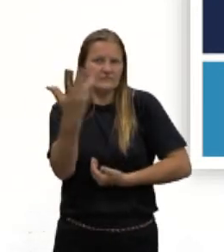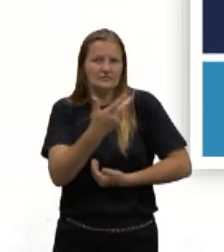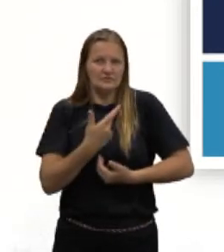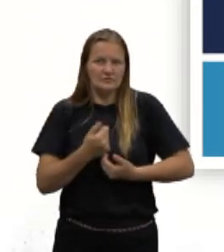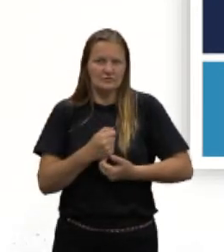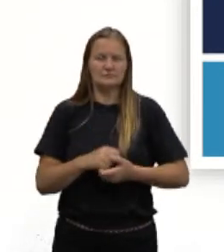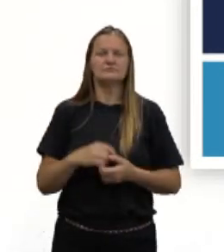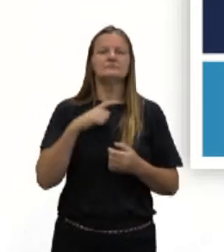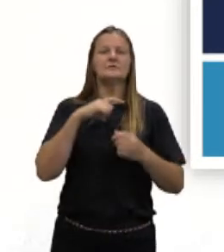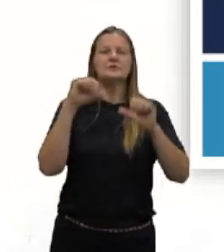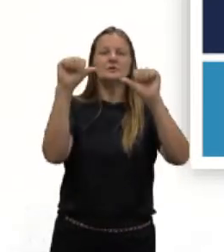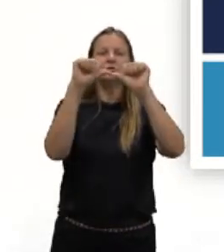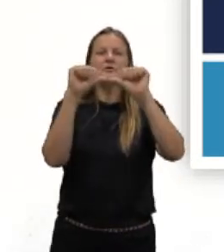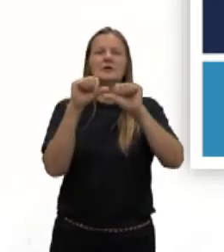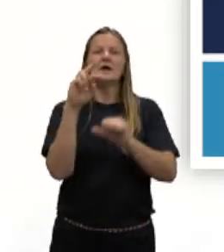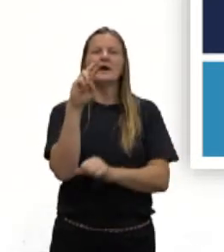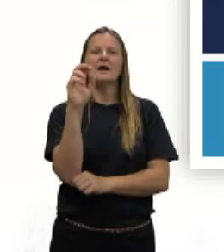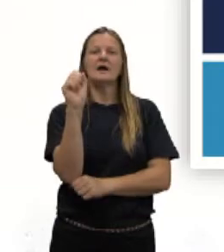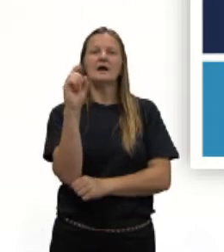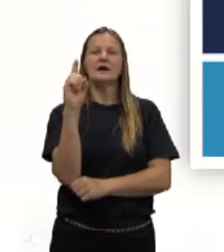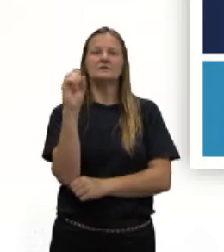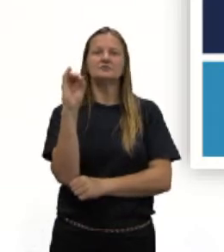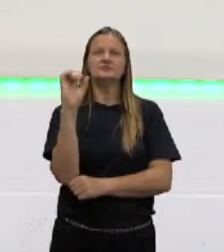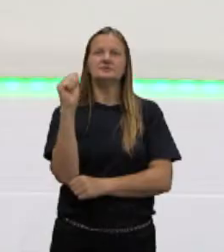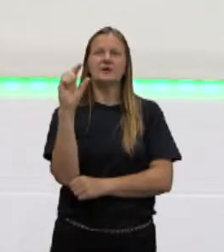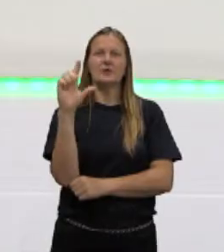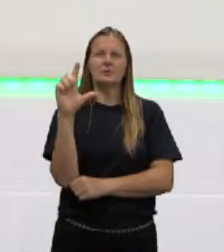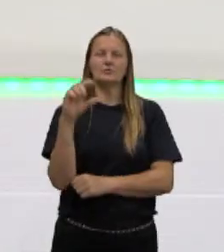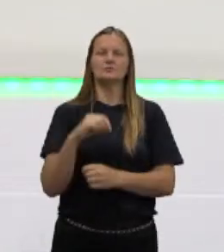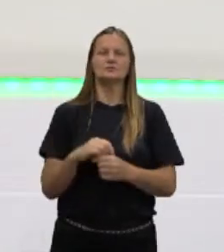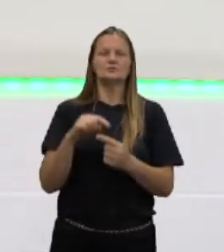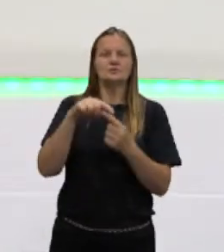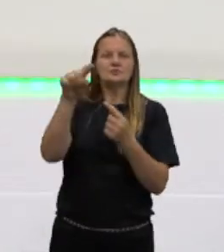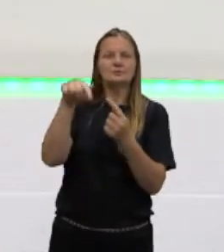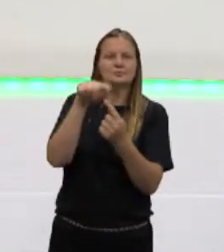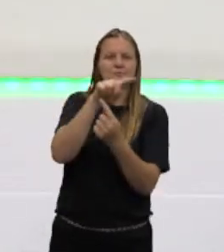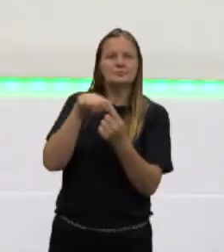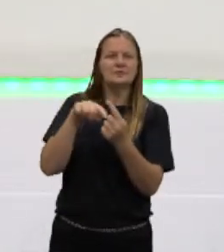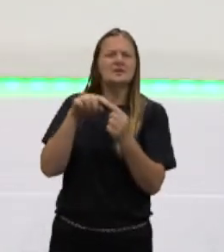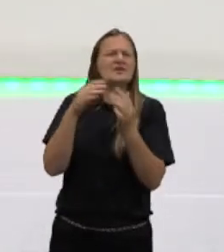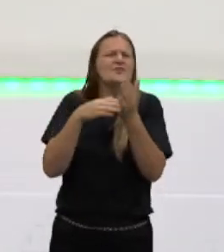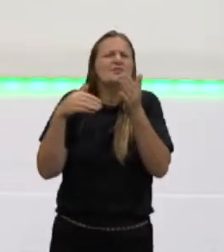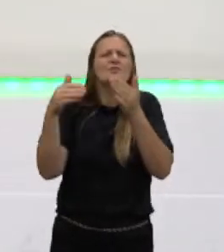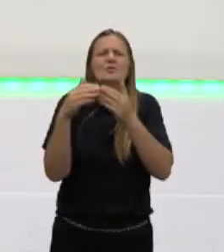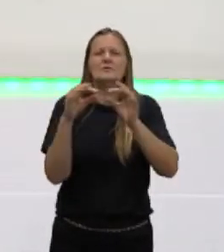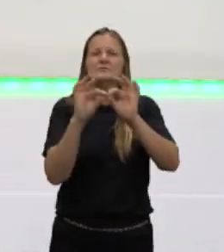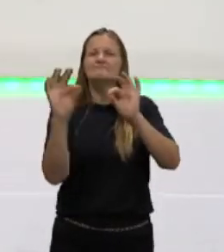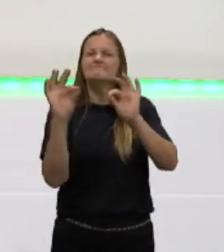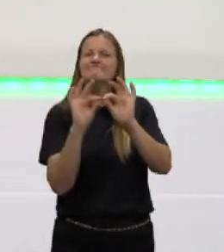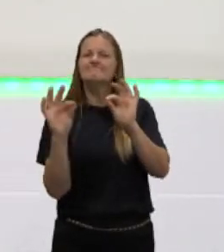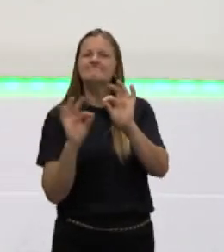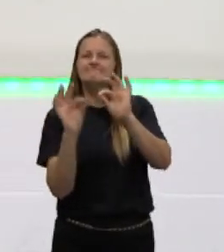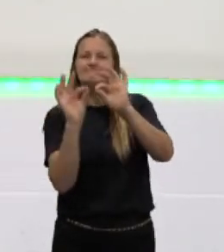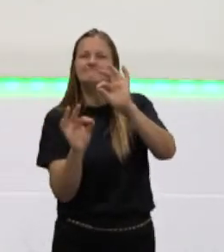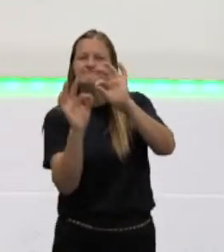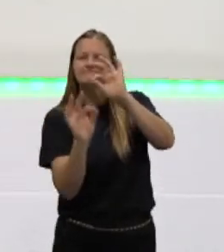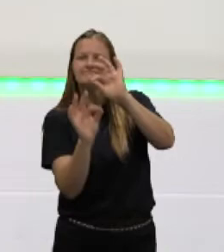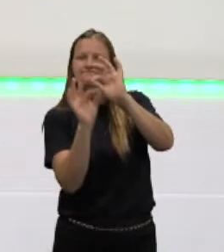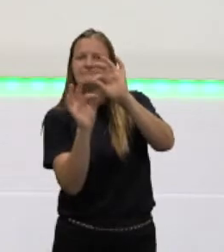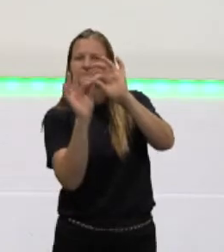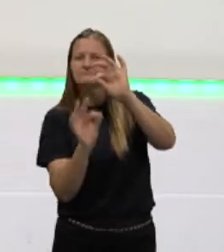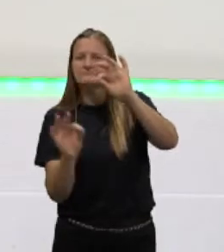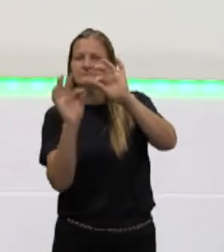A simetria radial. Então, nessa classificação, todas as retas elas passam através do